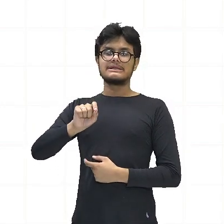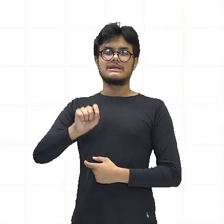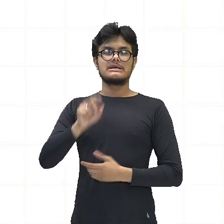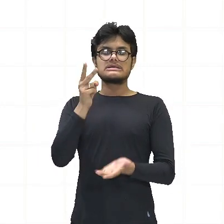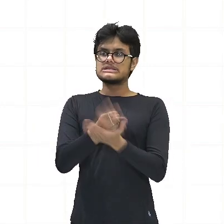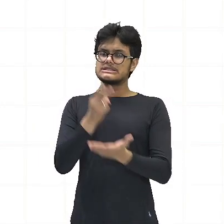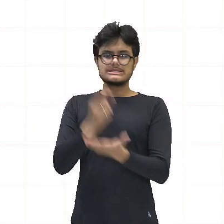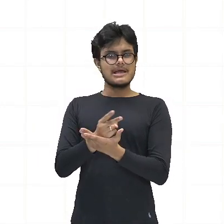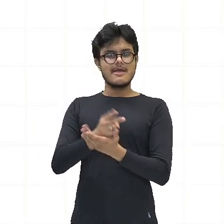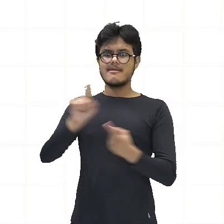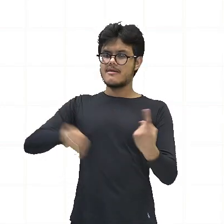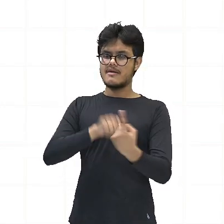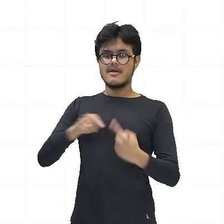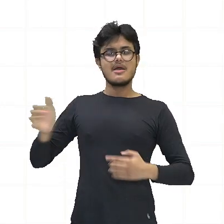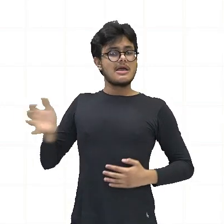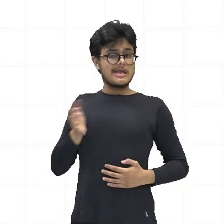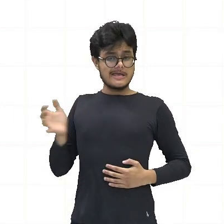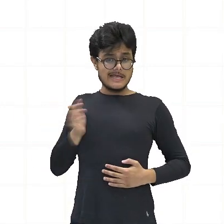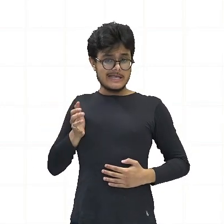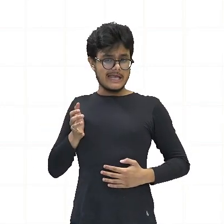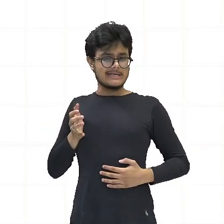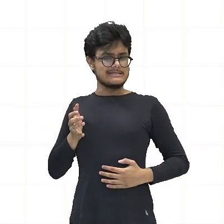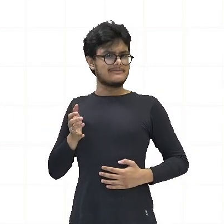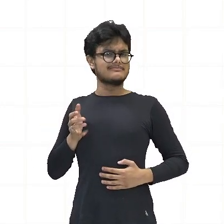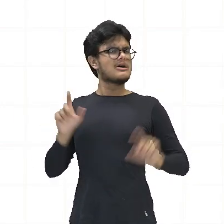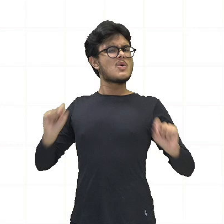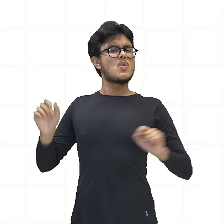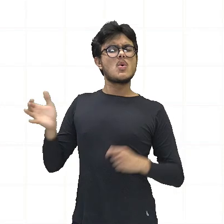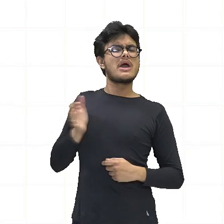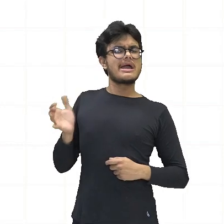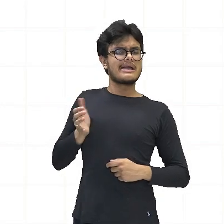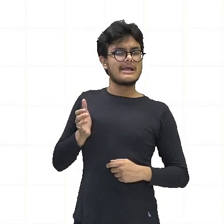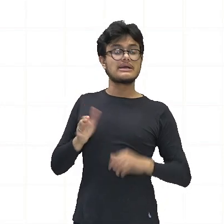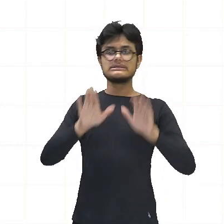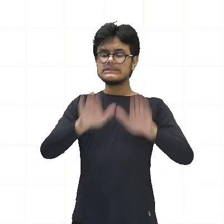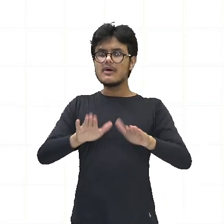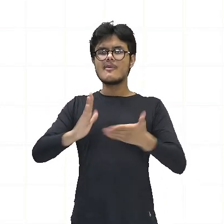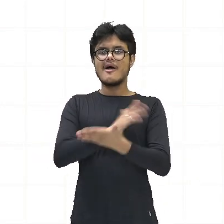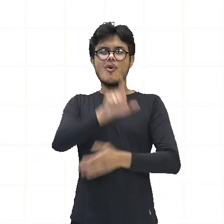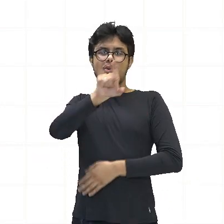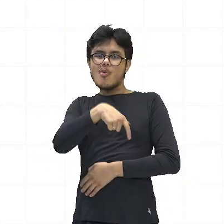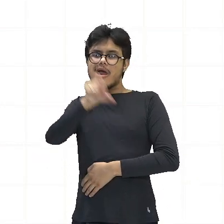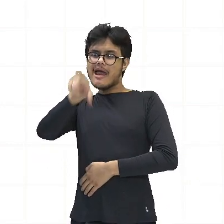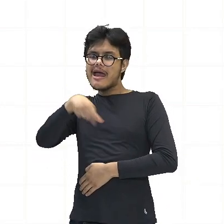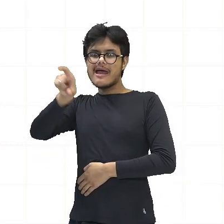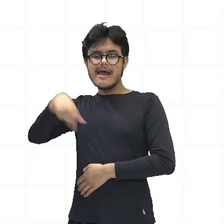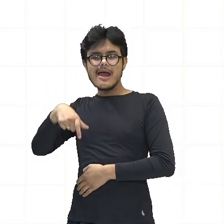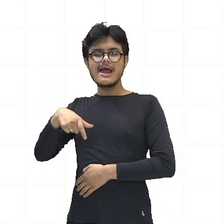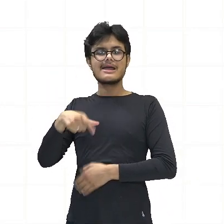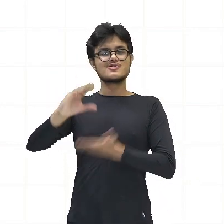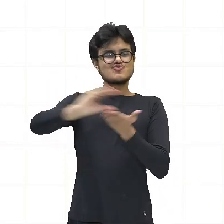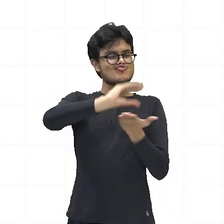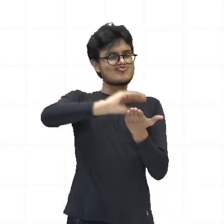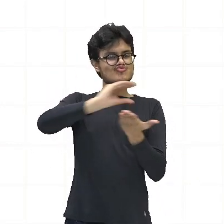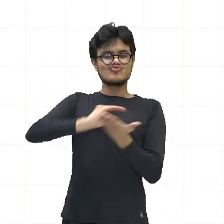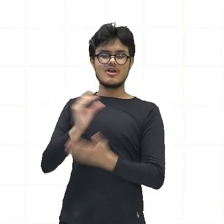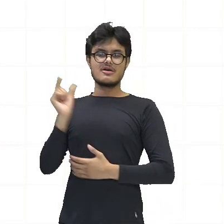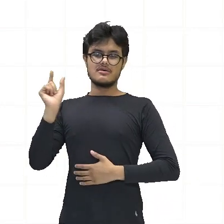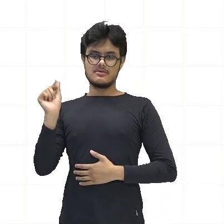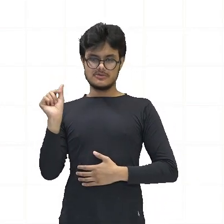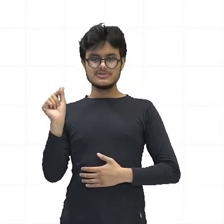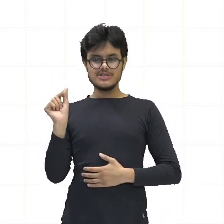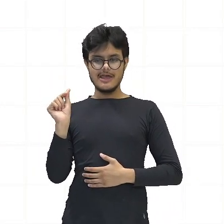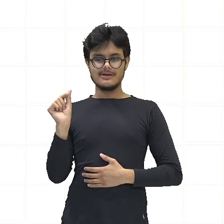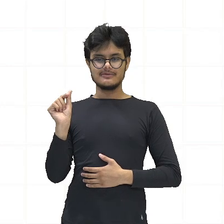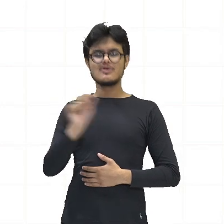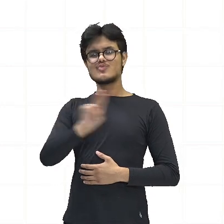de lucros por meio de quê? De créditos financeiros, né? Então, aí nós temos a